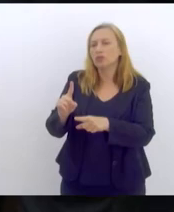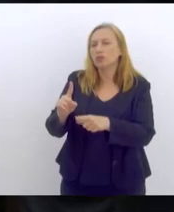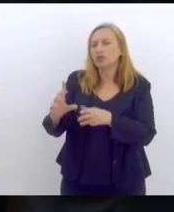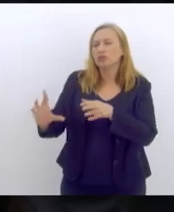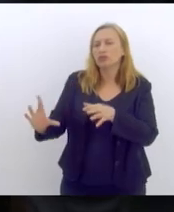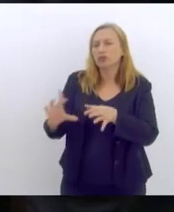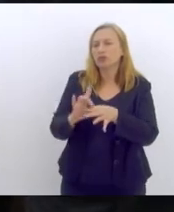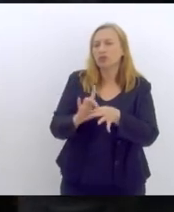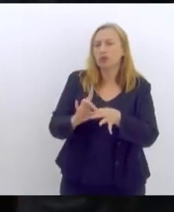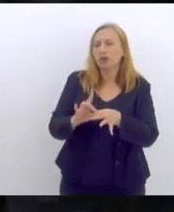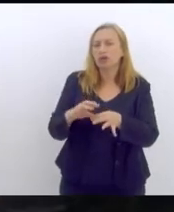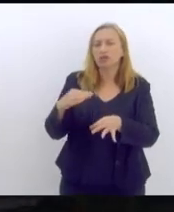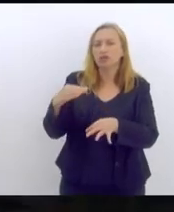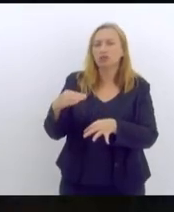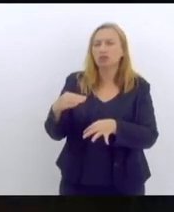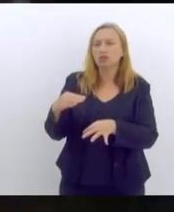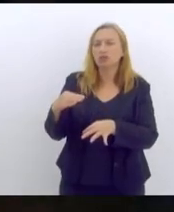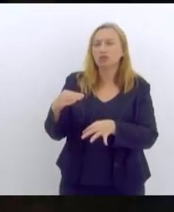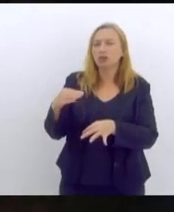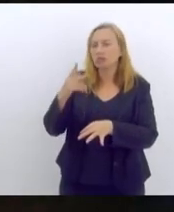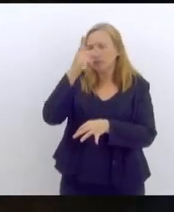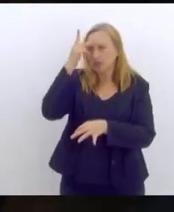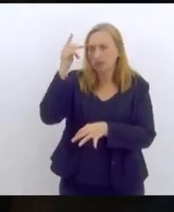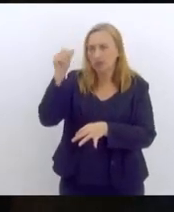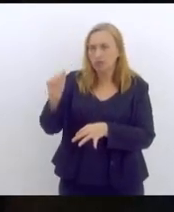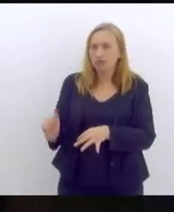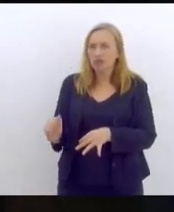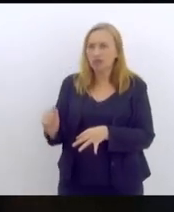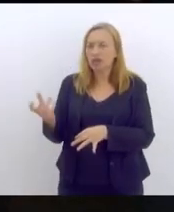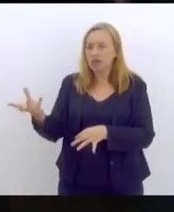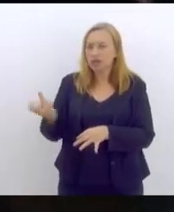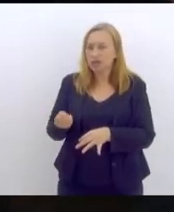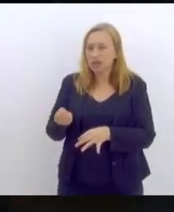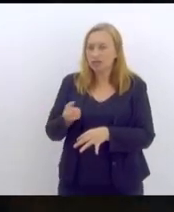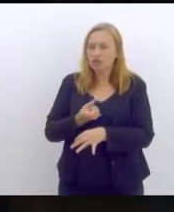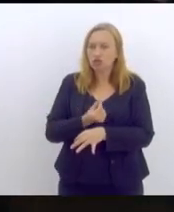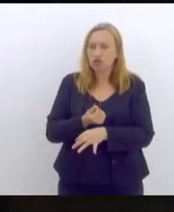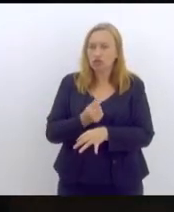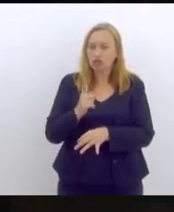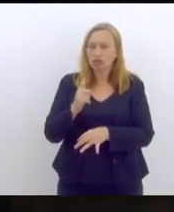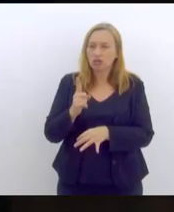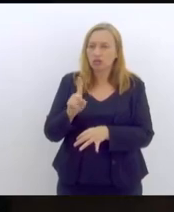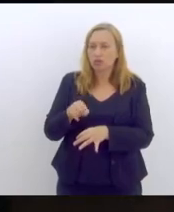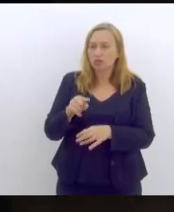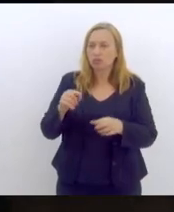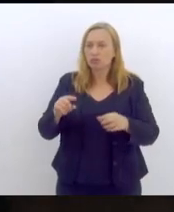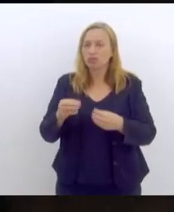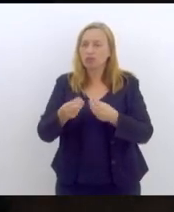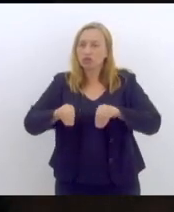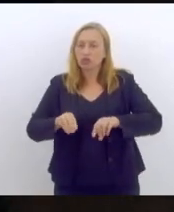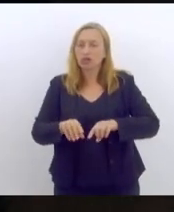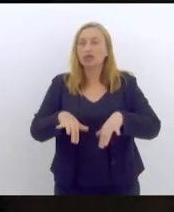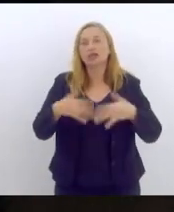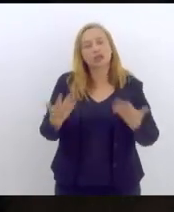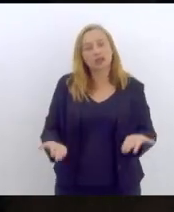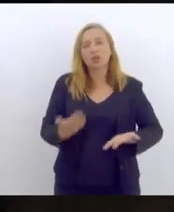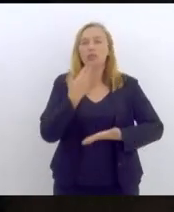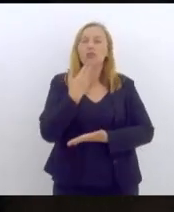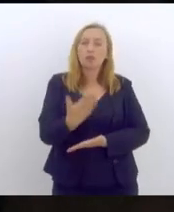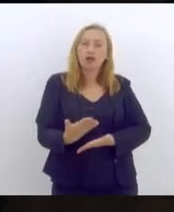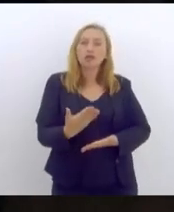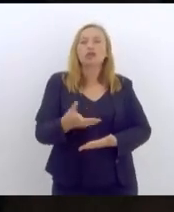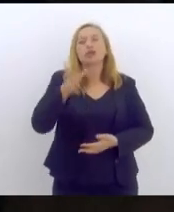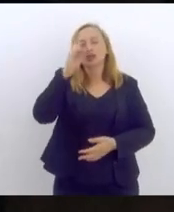o aposentado recebe o benefício, fazendo com que ele não seja lesado? Então, peço aqui encarecidamente